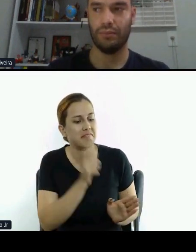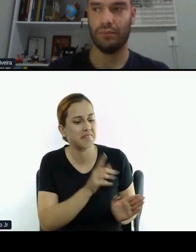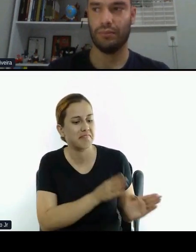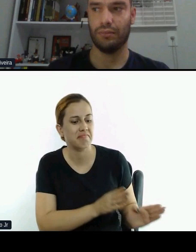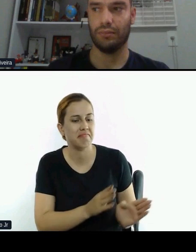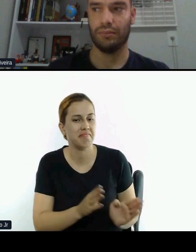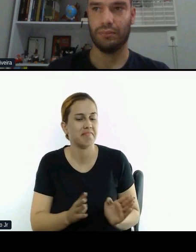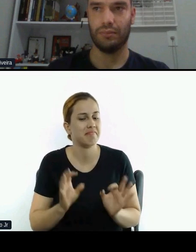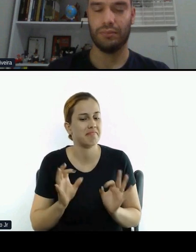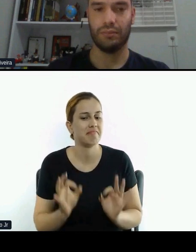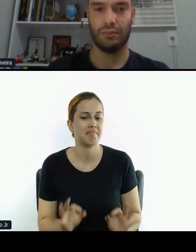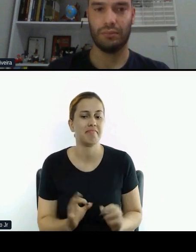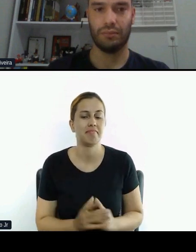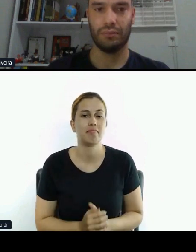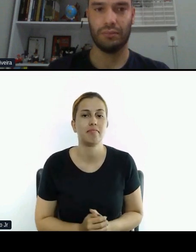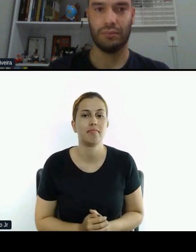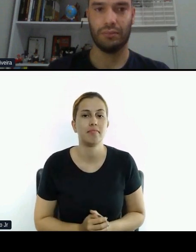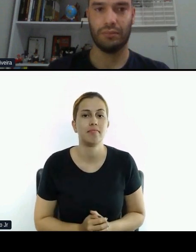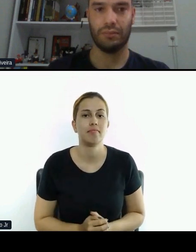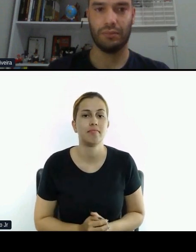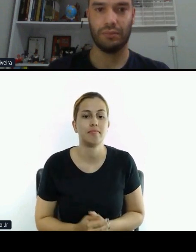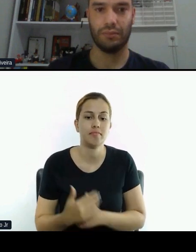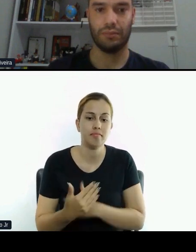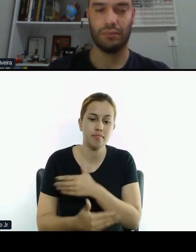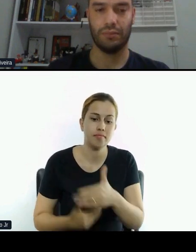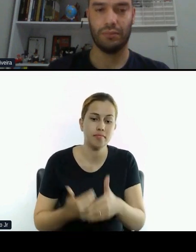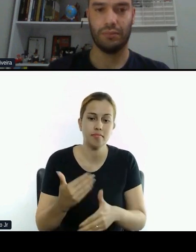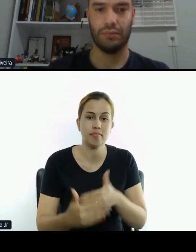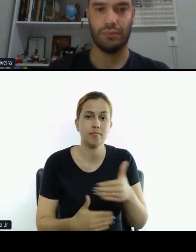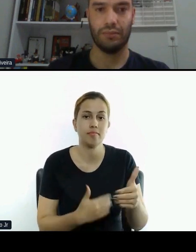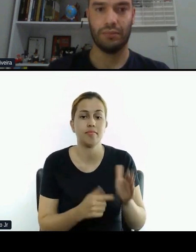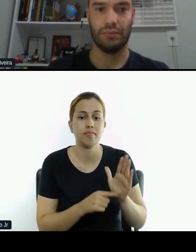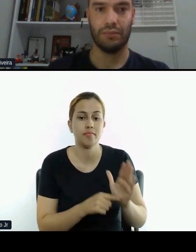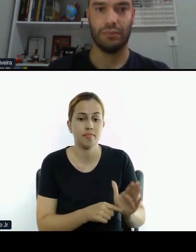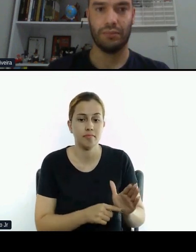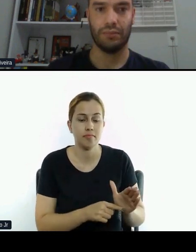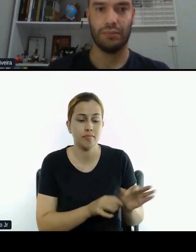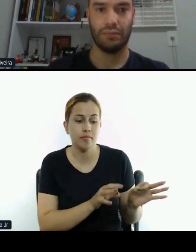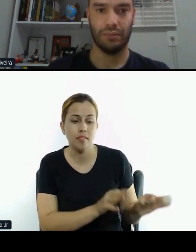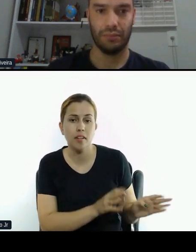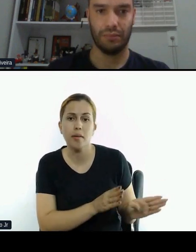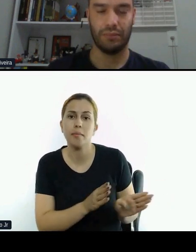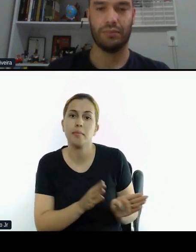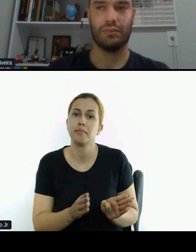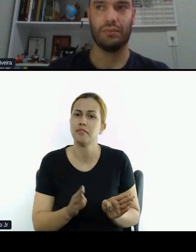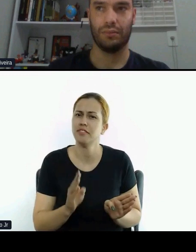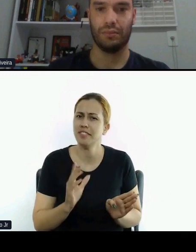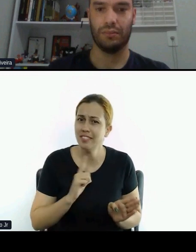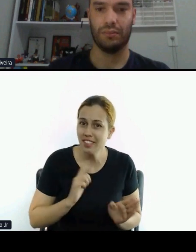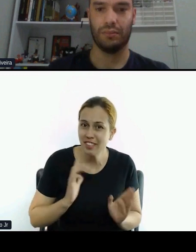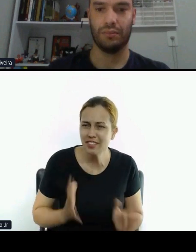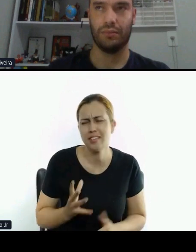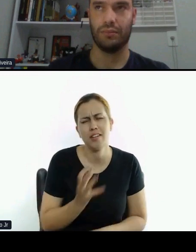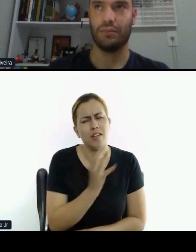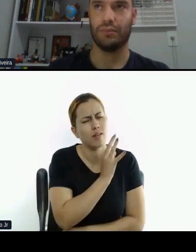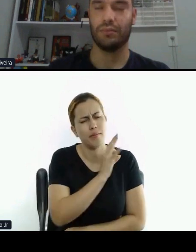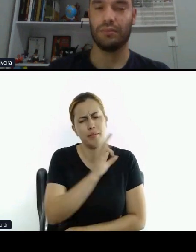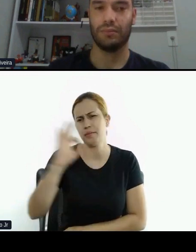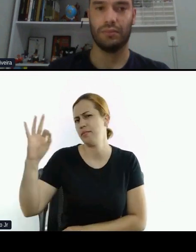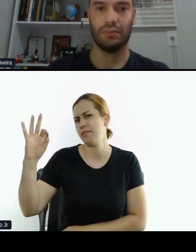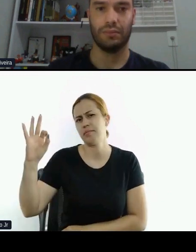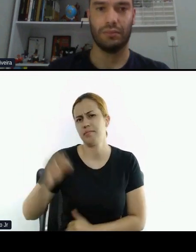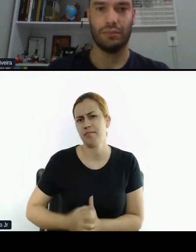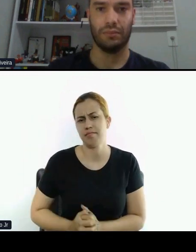redondamente, né? Que vão ter que correr atrás do prejuízo, se não tem. Se já tem, ótimo, vai haver uma